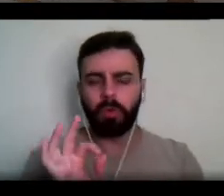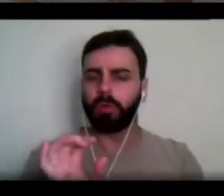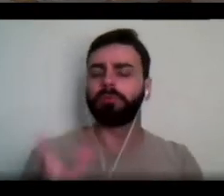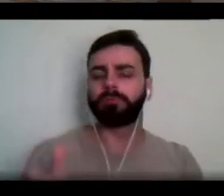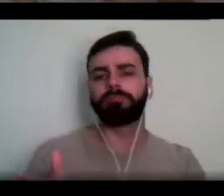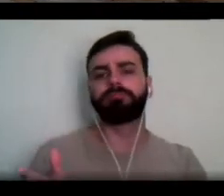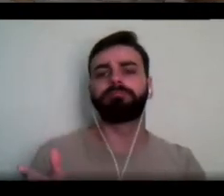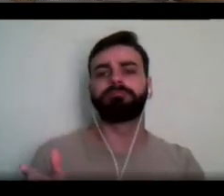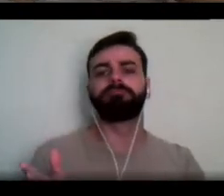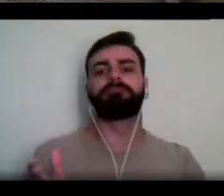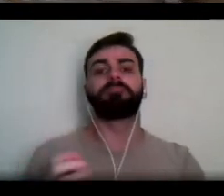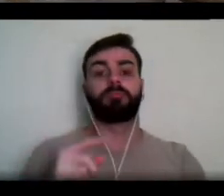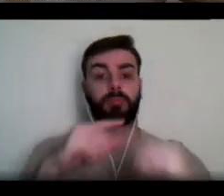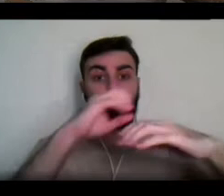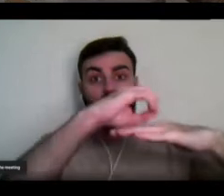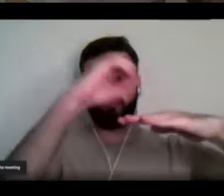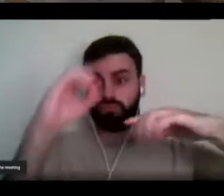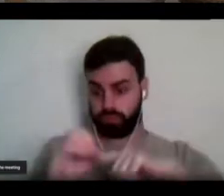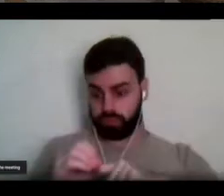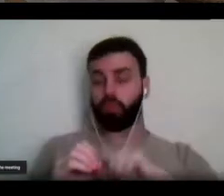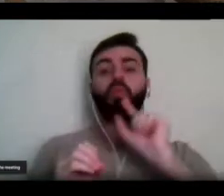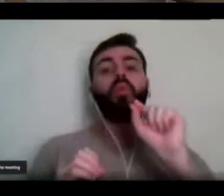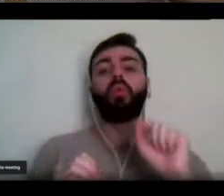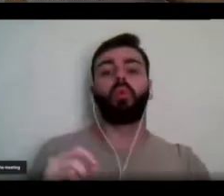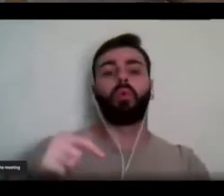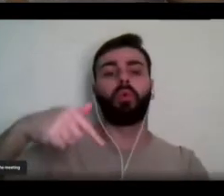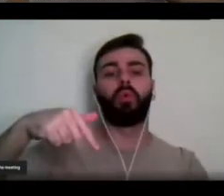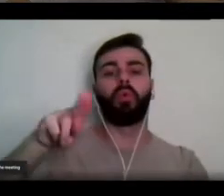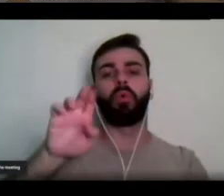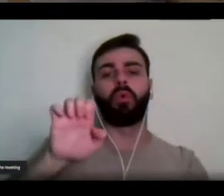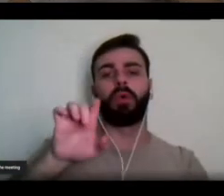É. E o ovo está em queda livre, né?